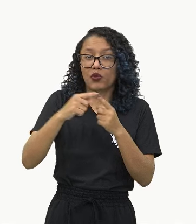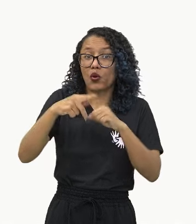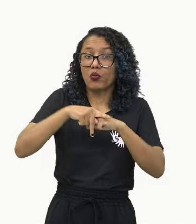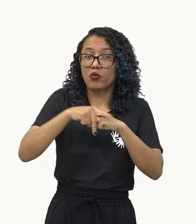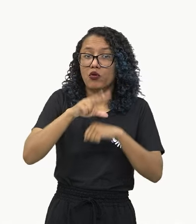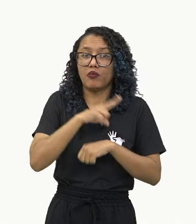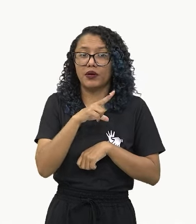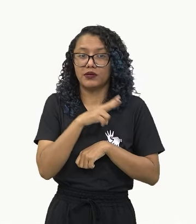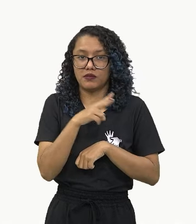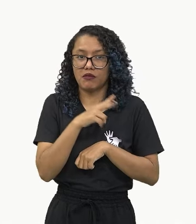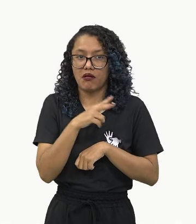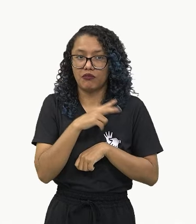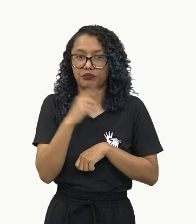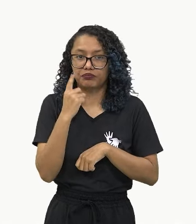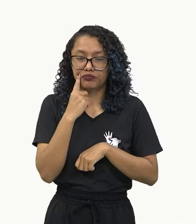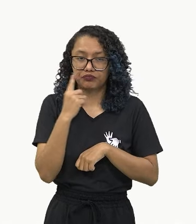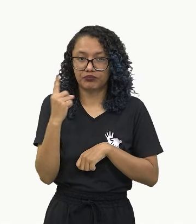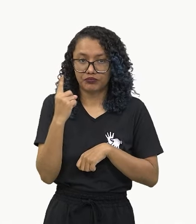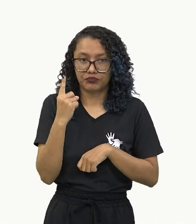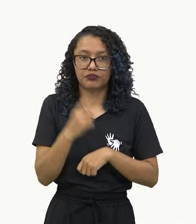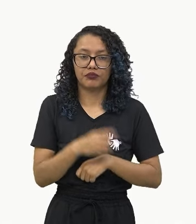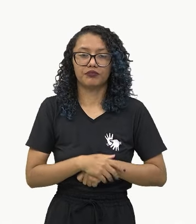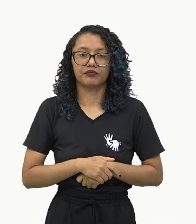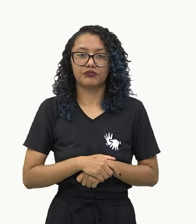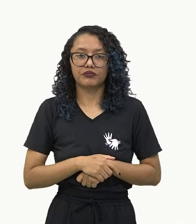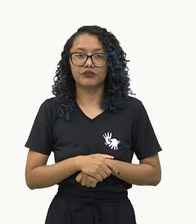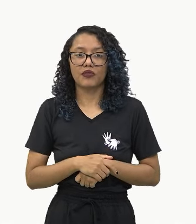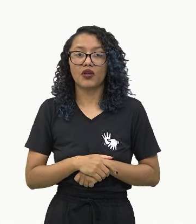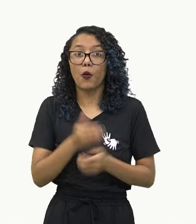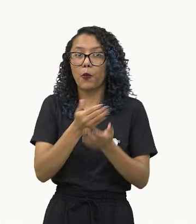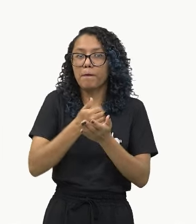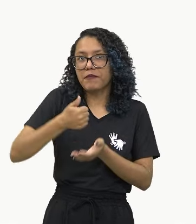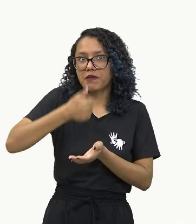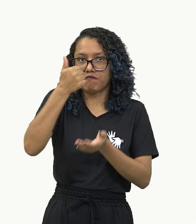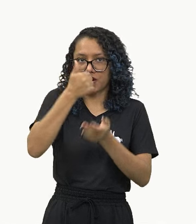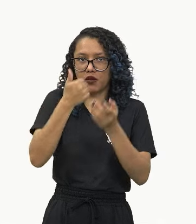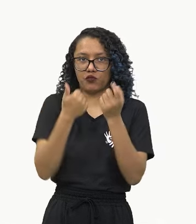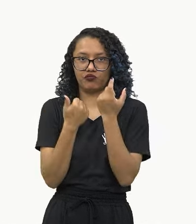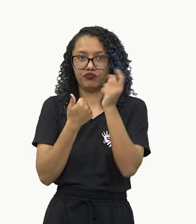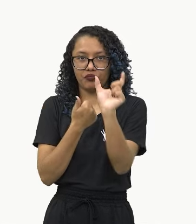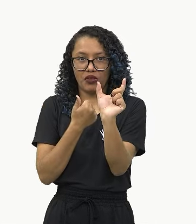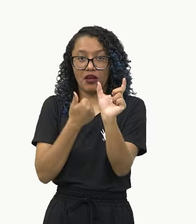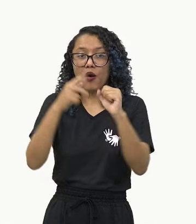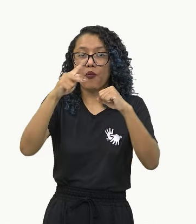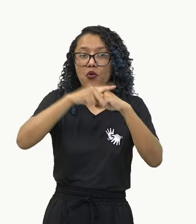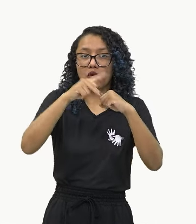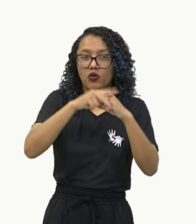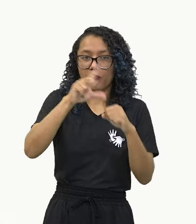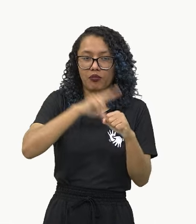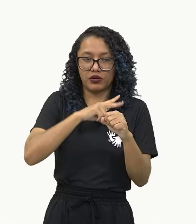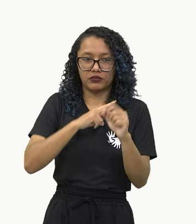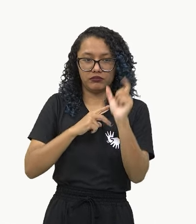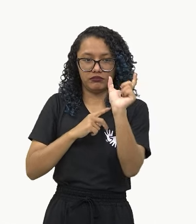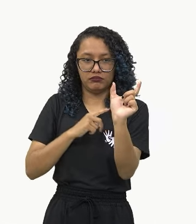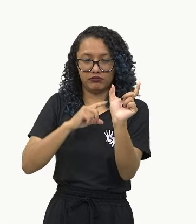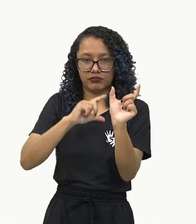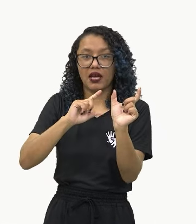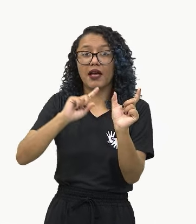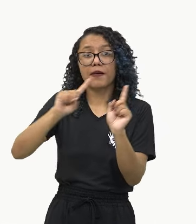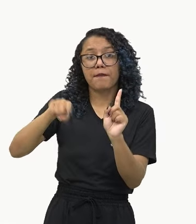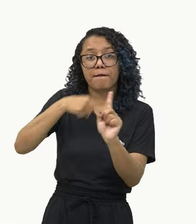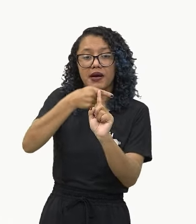bom? Os pronomes pessoais, eles sempre vêm lá na frente. Depois, a gente vai ter aí o verbo